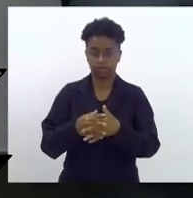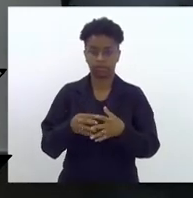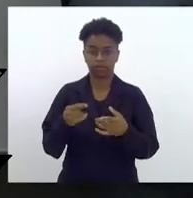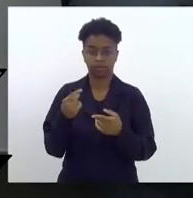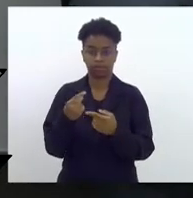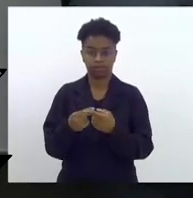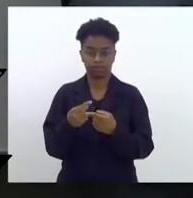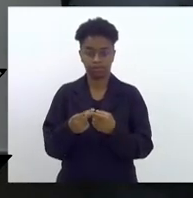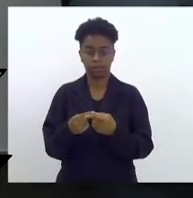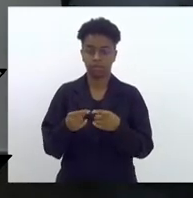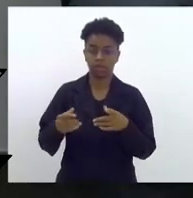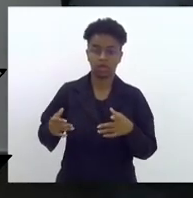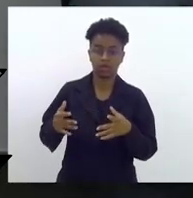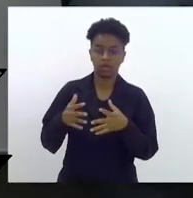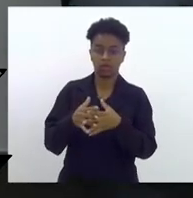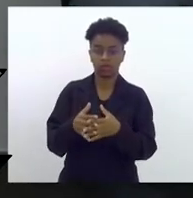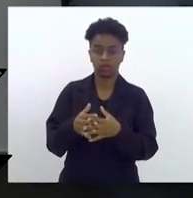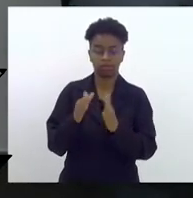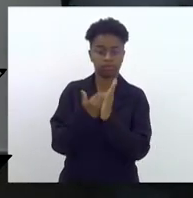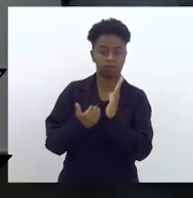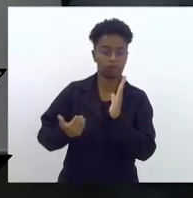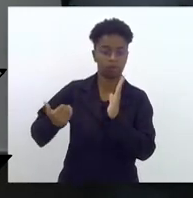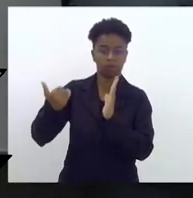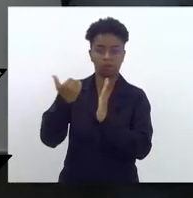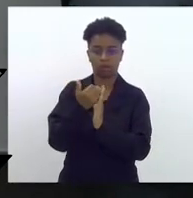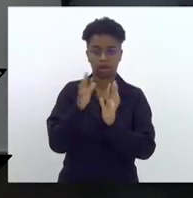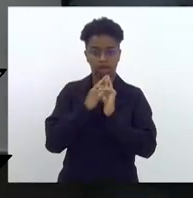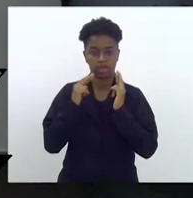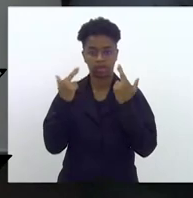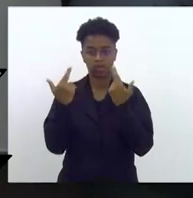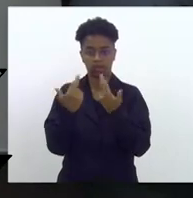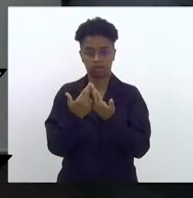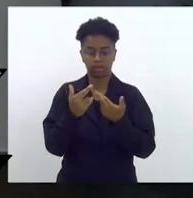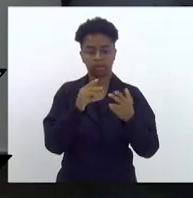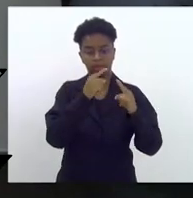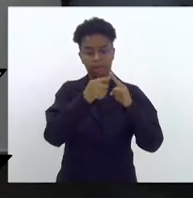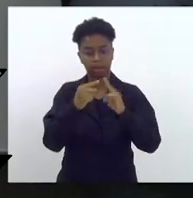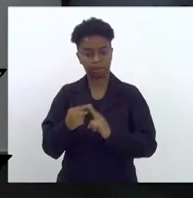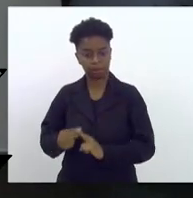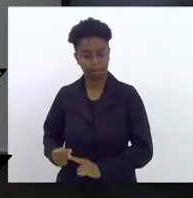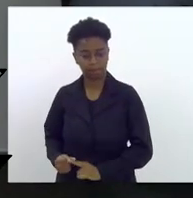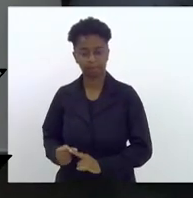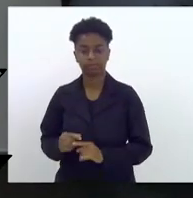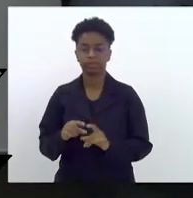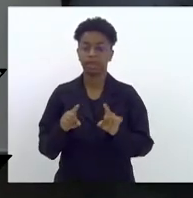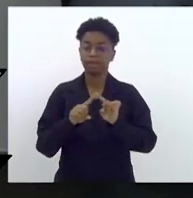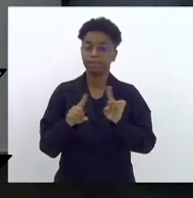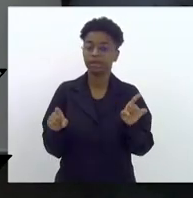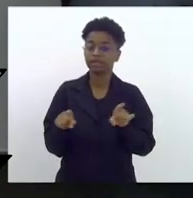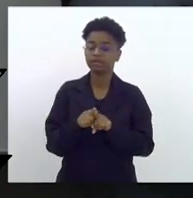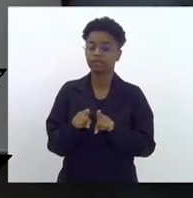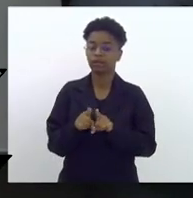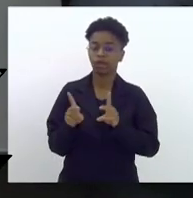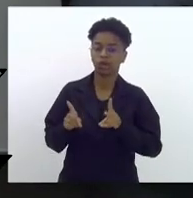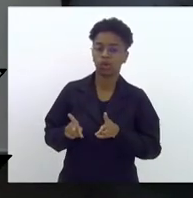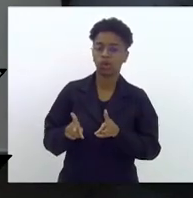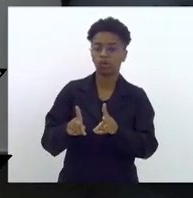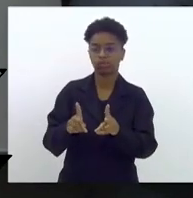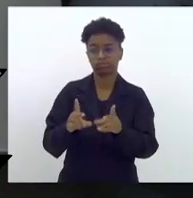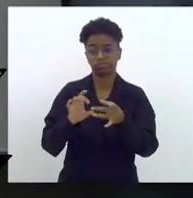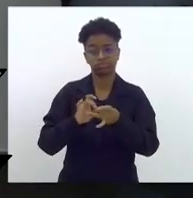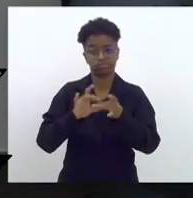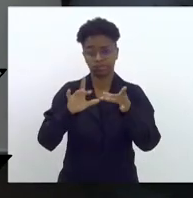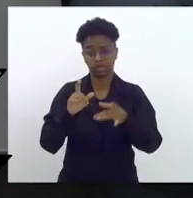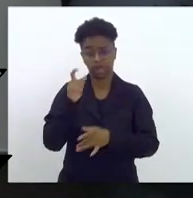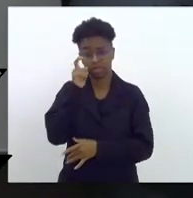conflito do excesso da revogação mas também mantendo o espaço do